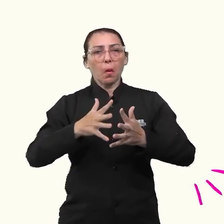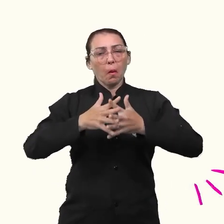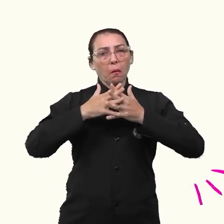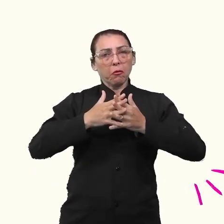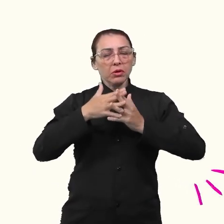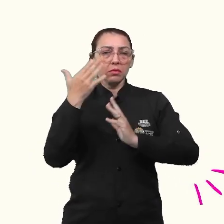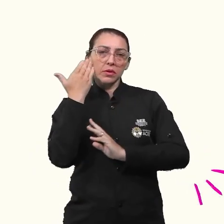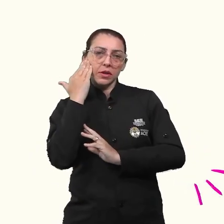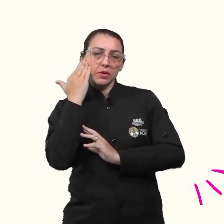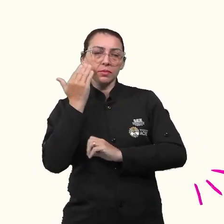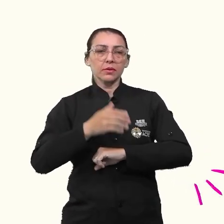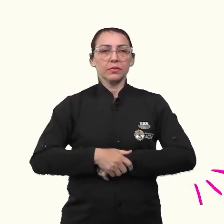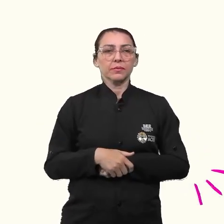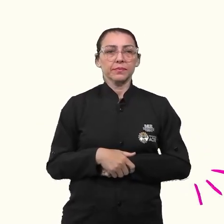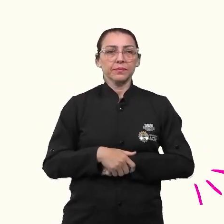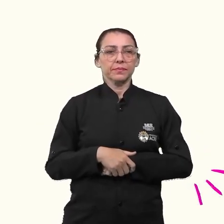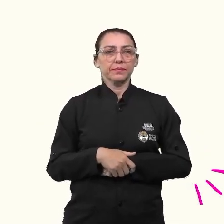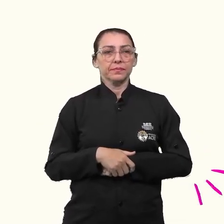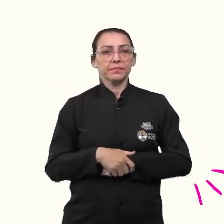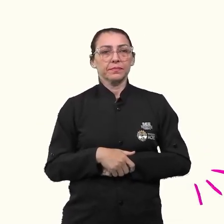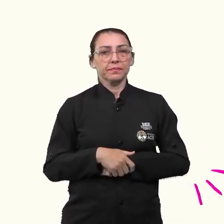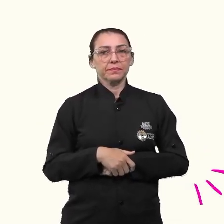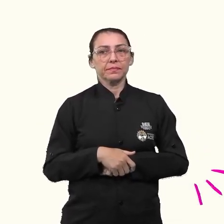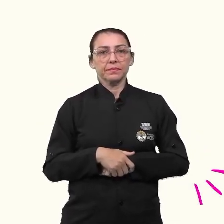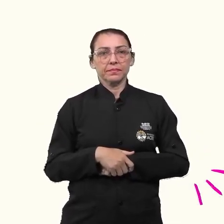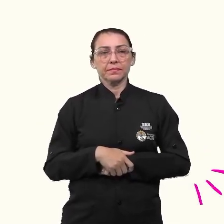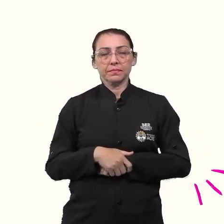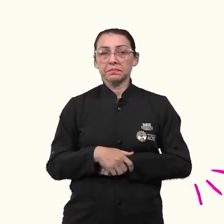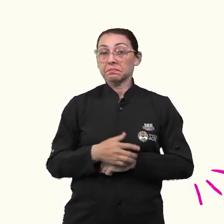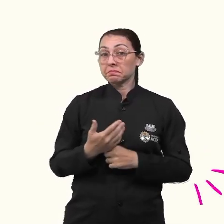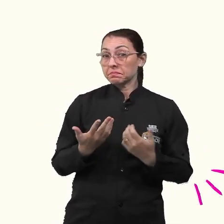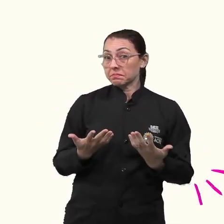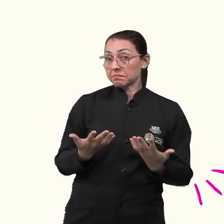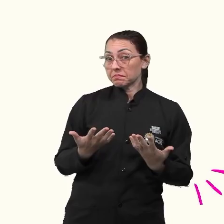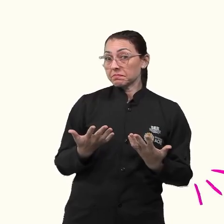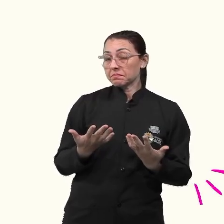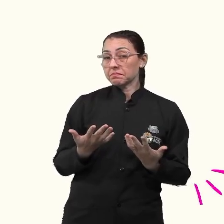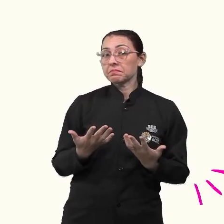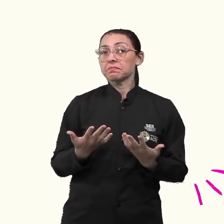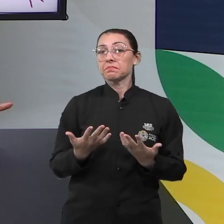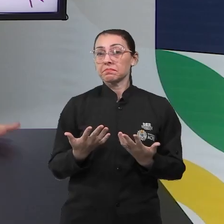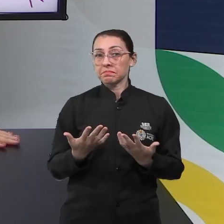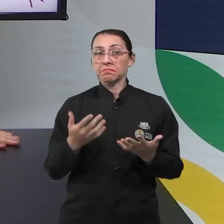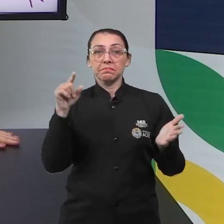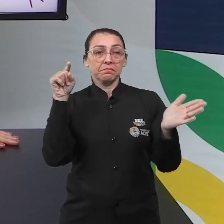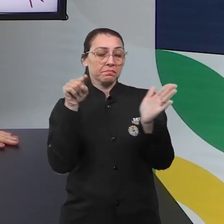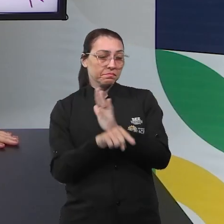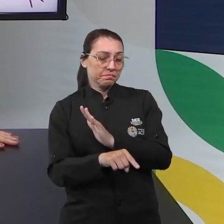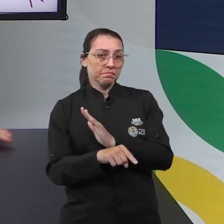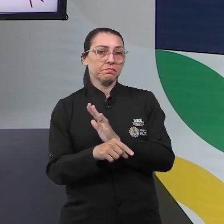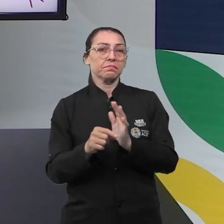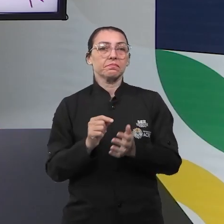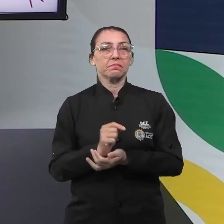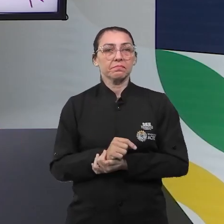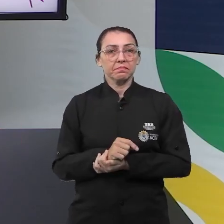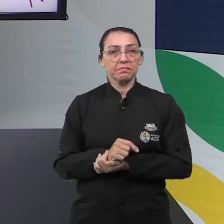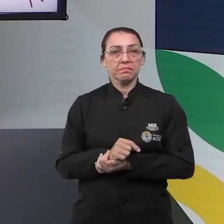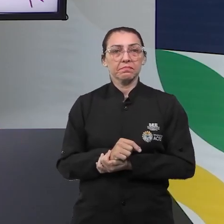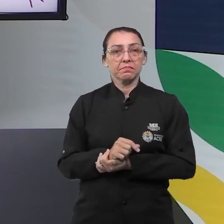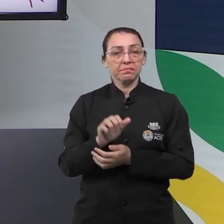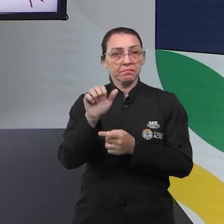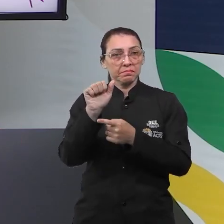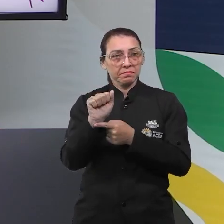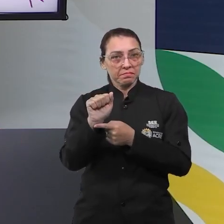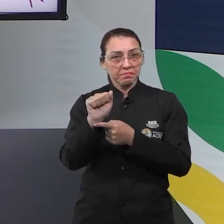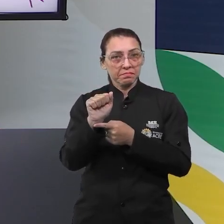causar confusão na interpretação. Olha só que lindeza de questão aí, a questão A, letra